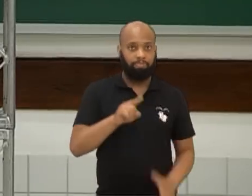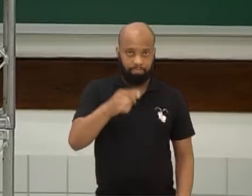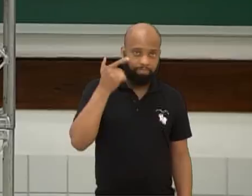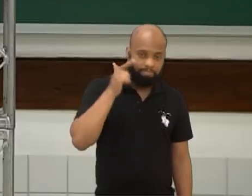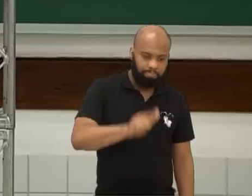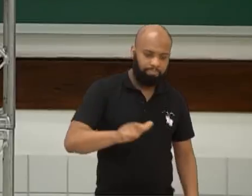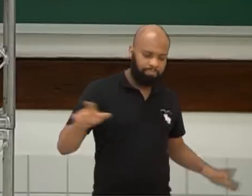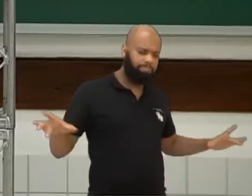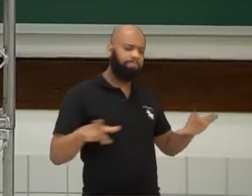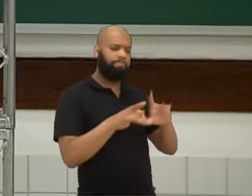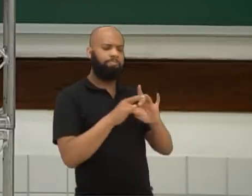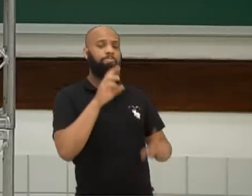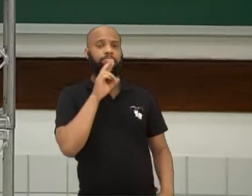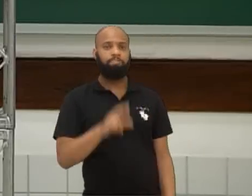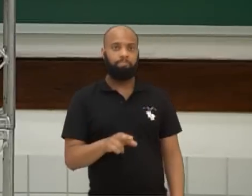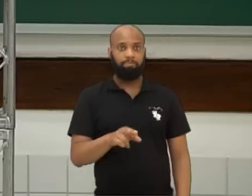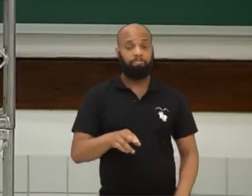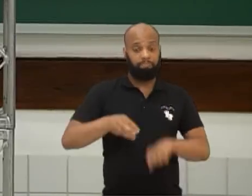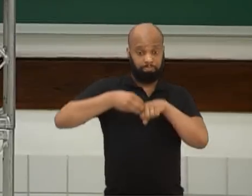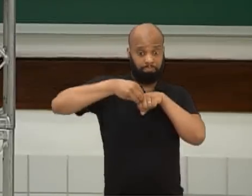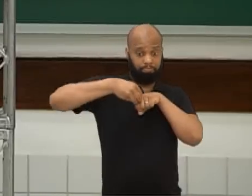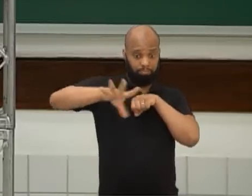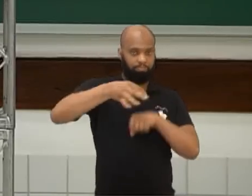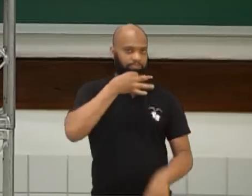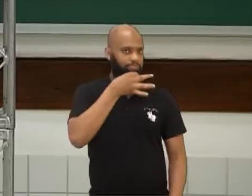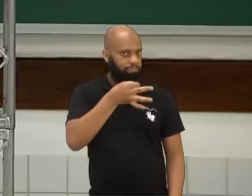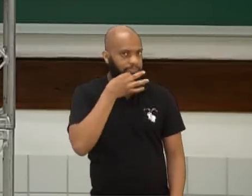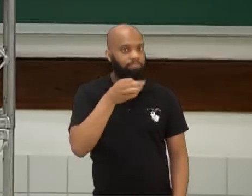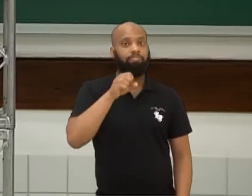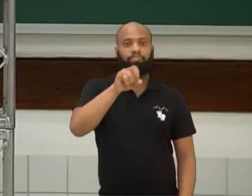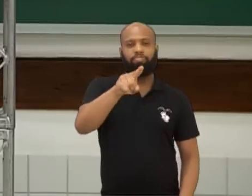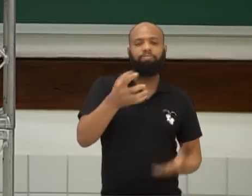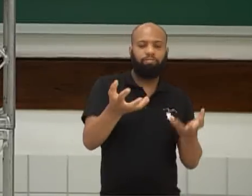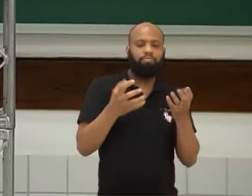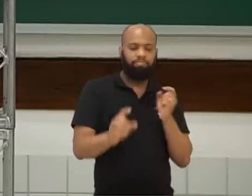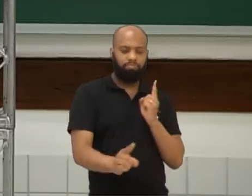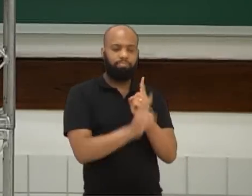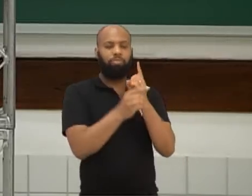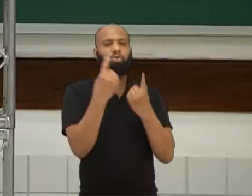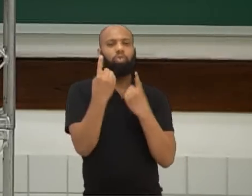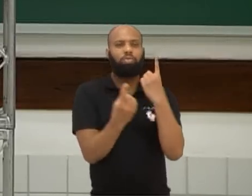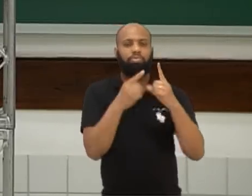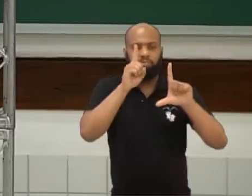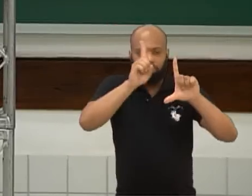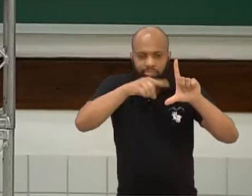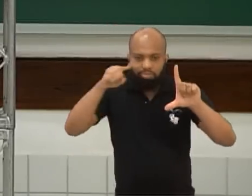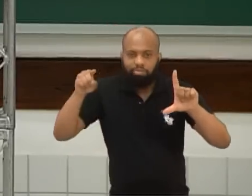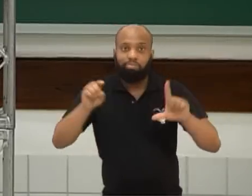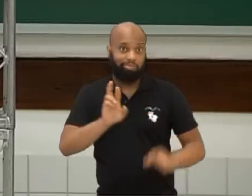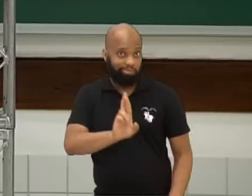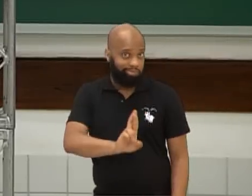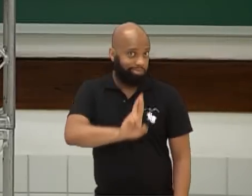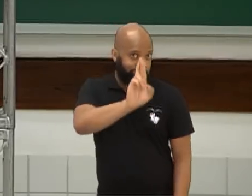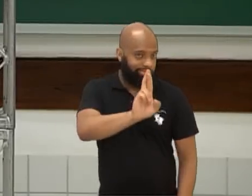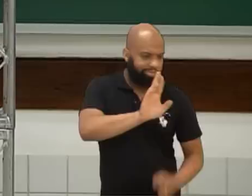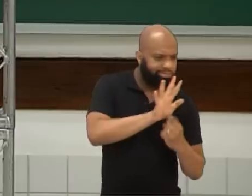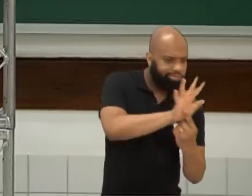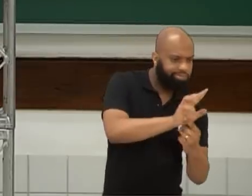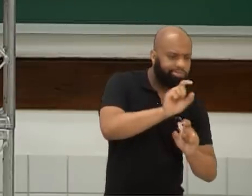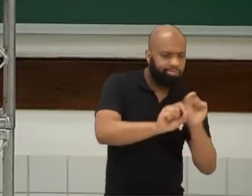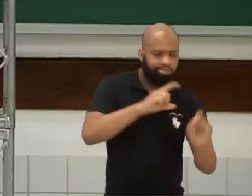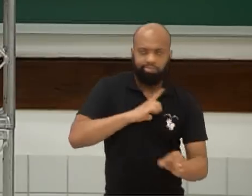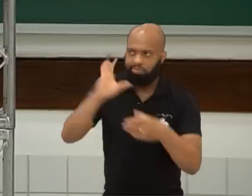conseguiram associar? Uma dica. Sempre quando você quer procurar qual é o gráfico que representa uma